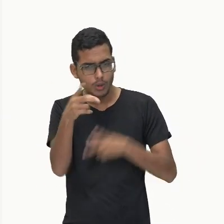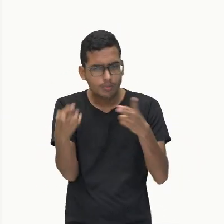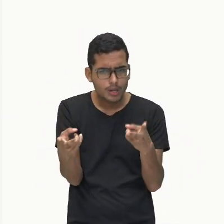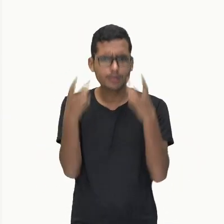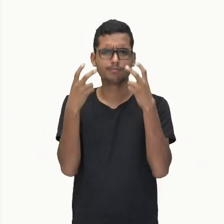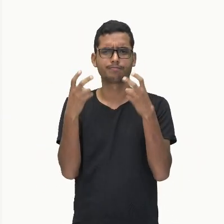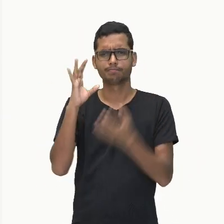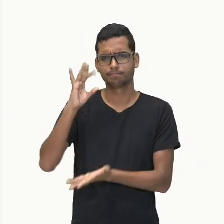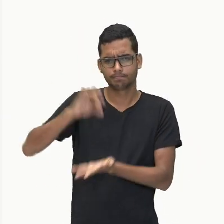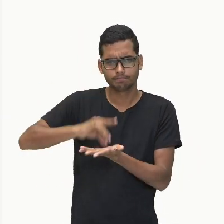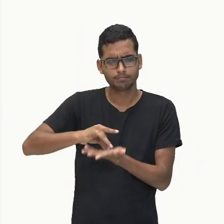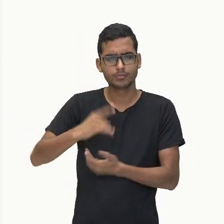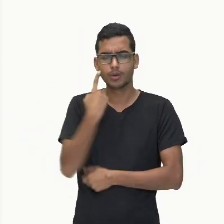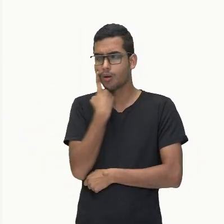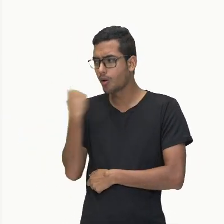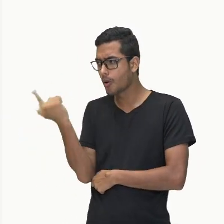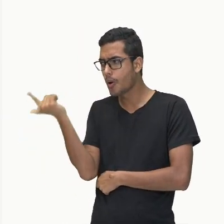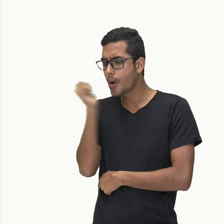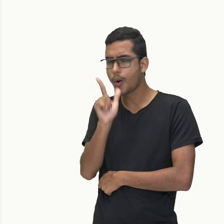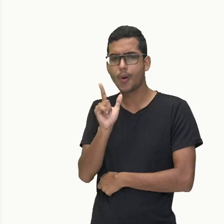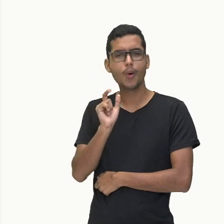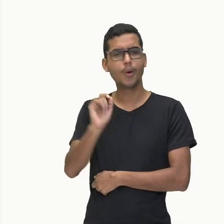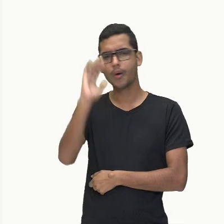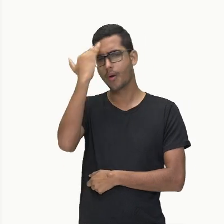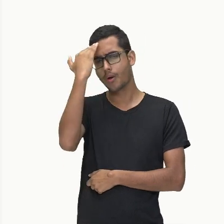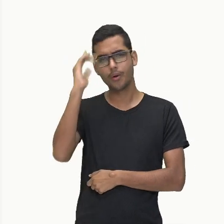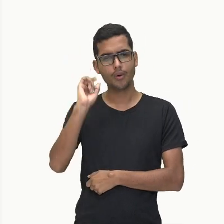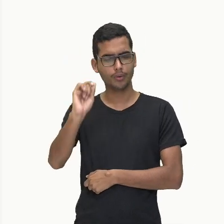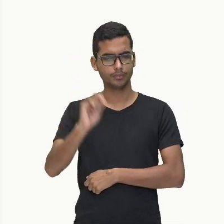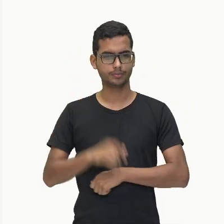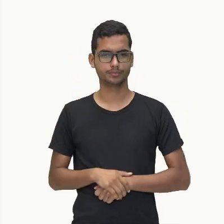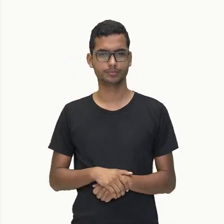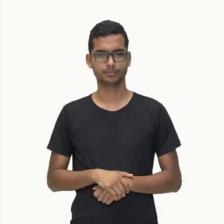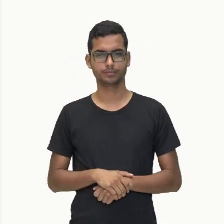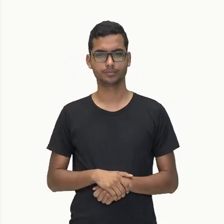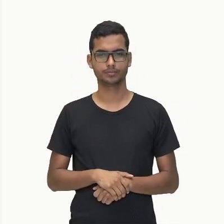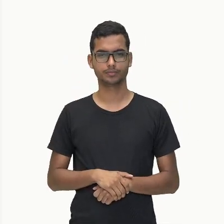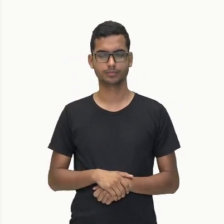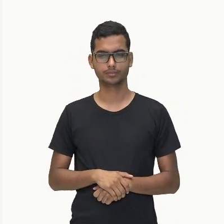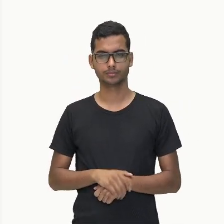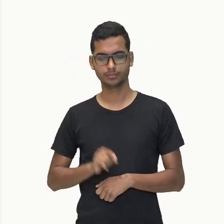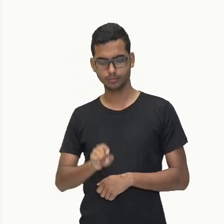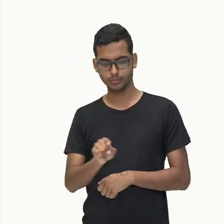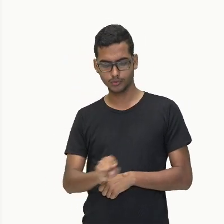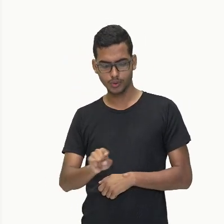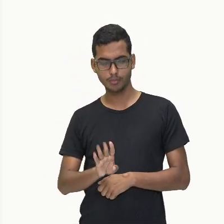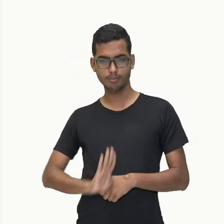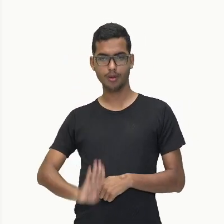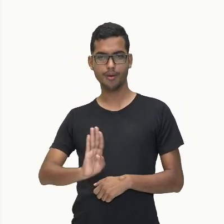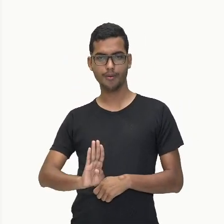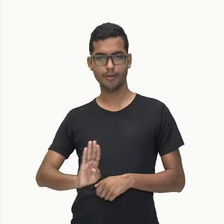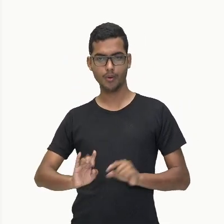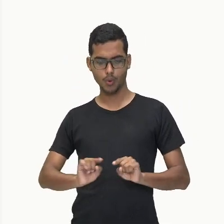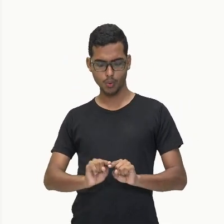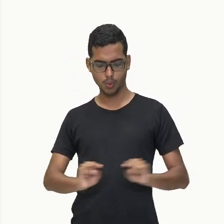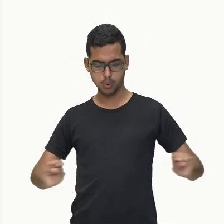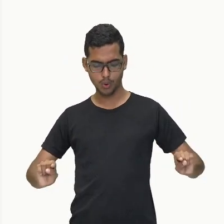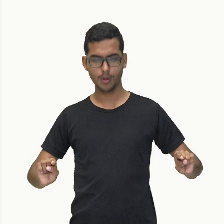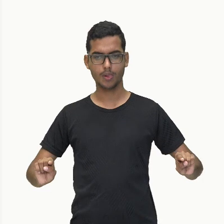conceitualmente, esse ponto B é um ponto situado sobre a reta, né? Sobre a reta,